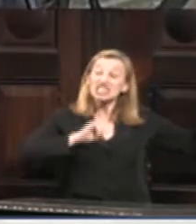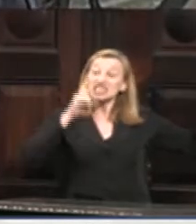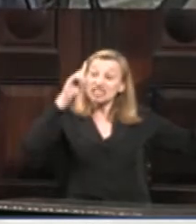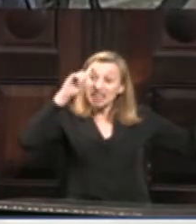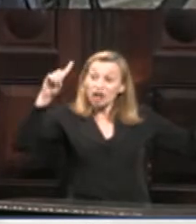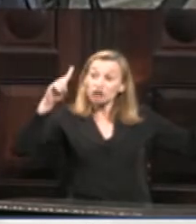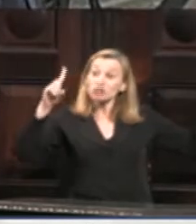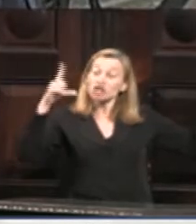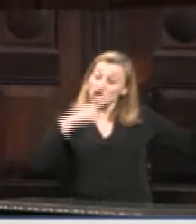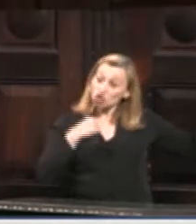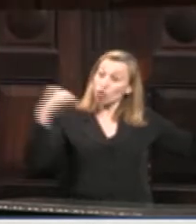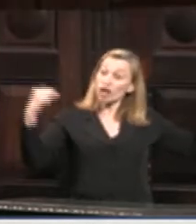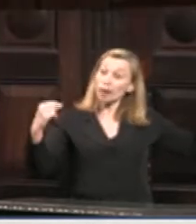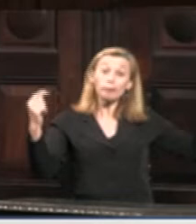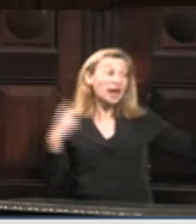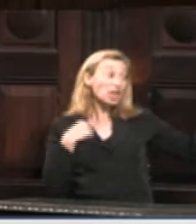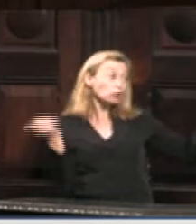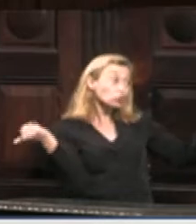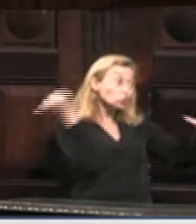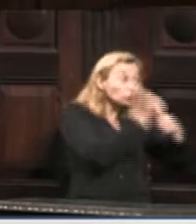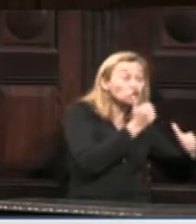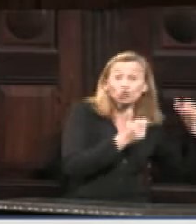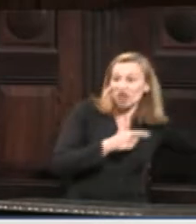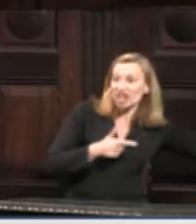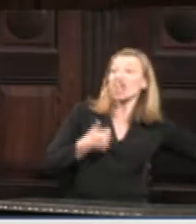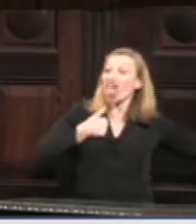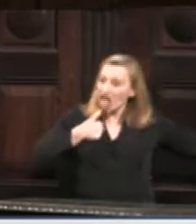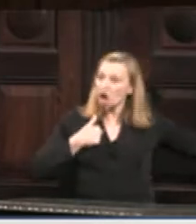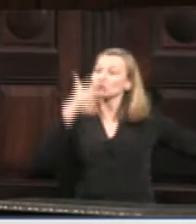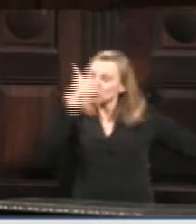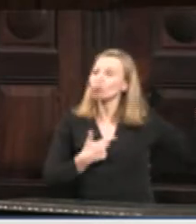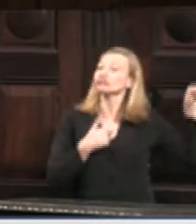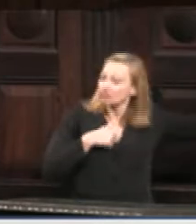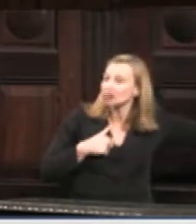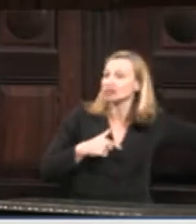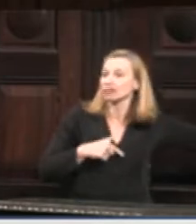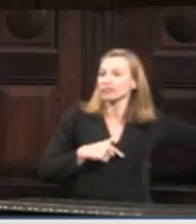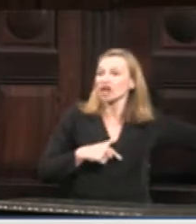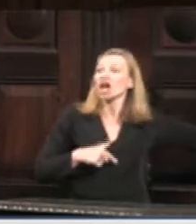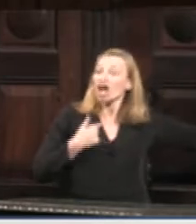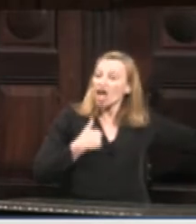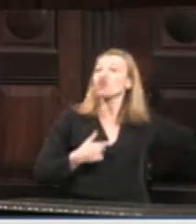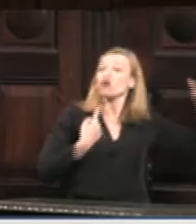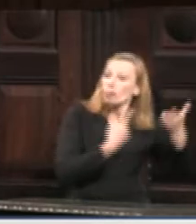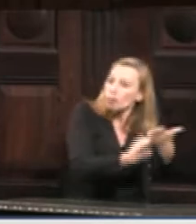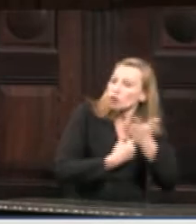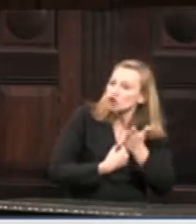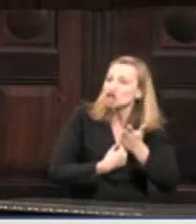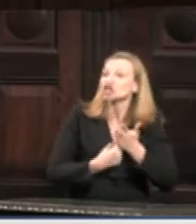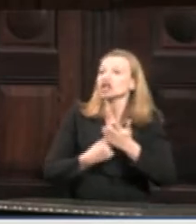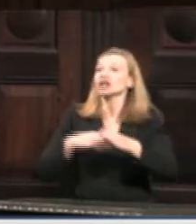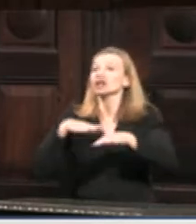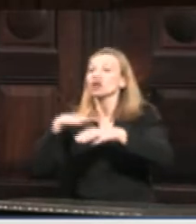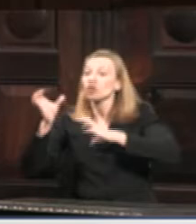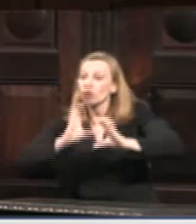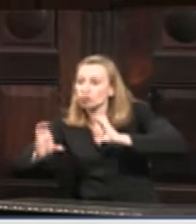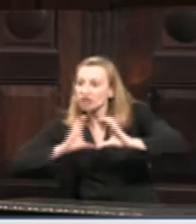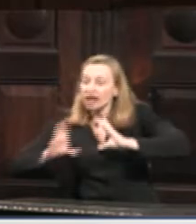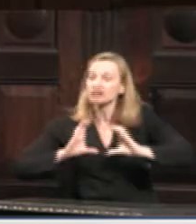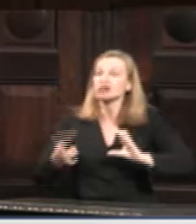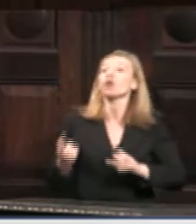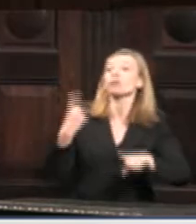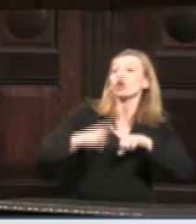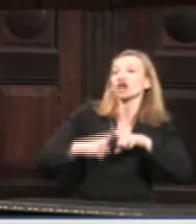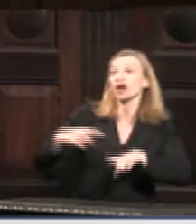aqui um guardião do regimento, eu serei aqui um defensor do diálogo, porque nesse